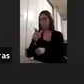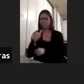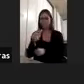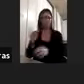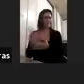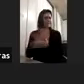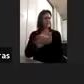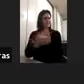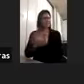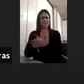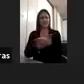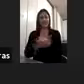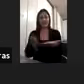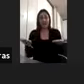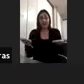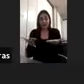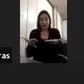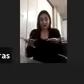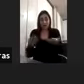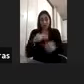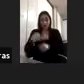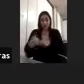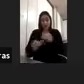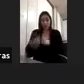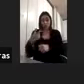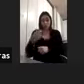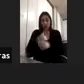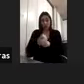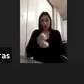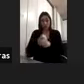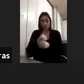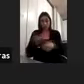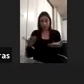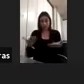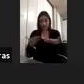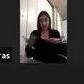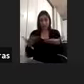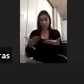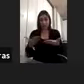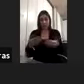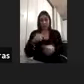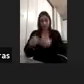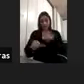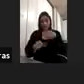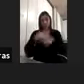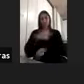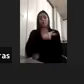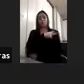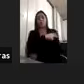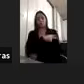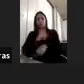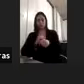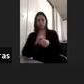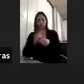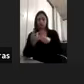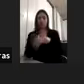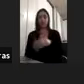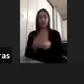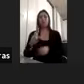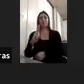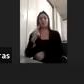agora, mas depois que essa nova gestão realmente, como você falou, que entrou na administração, ela é